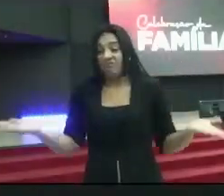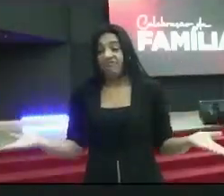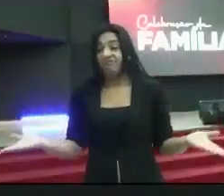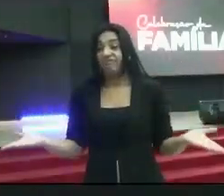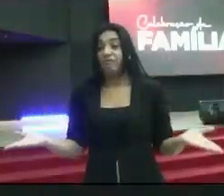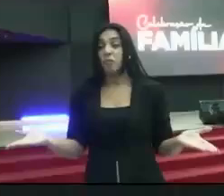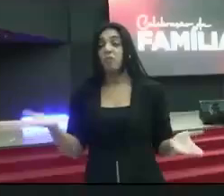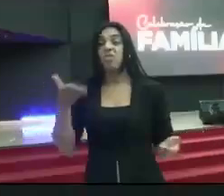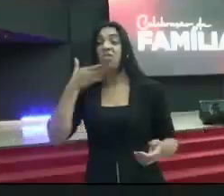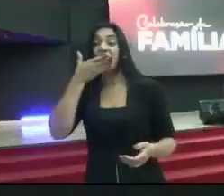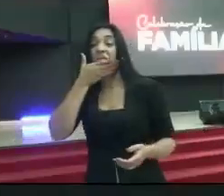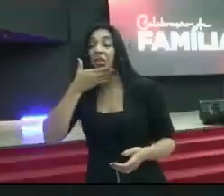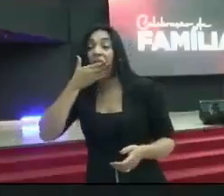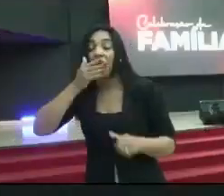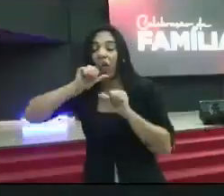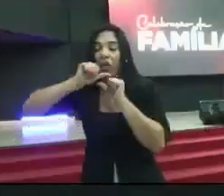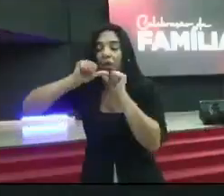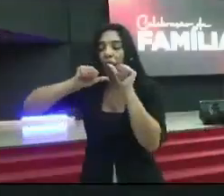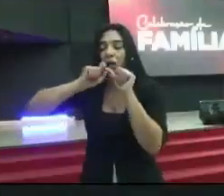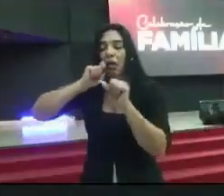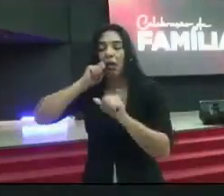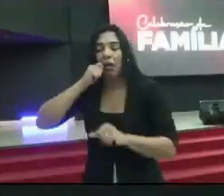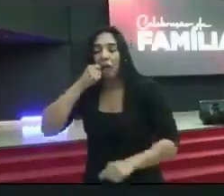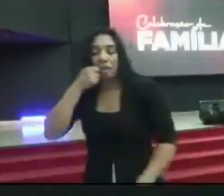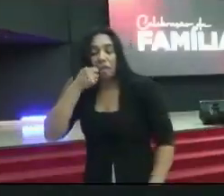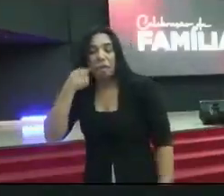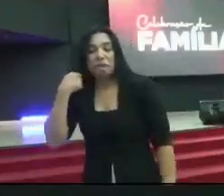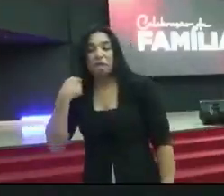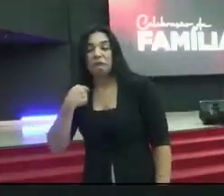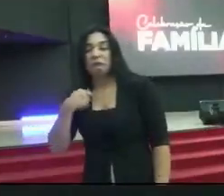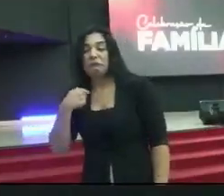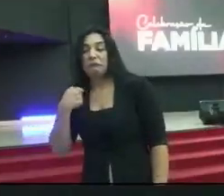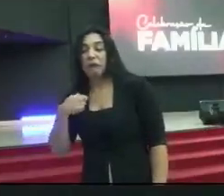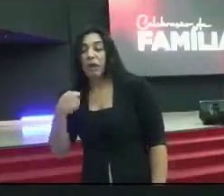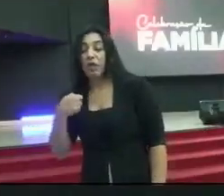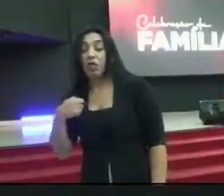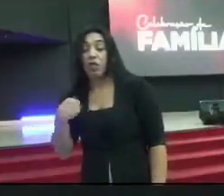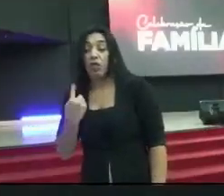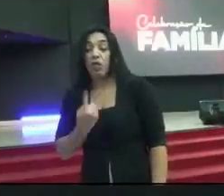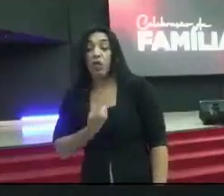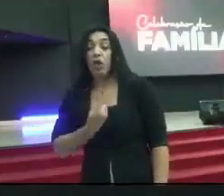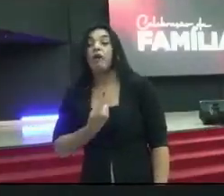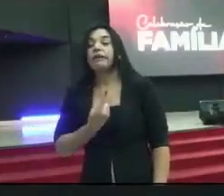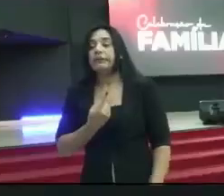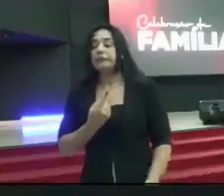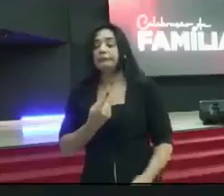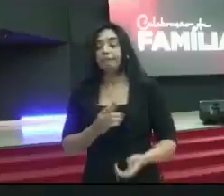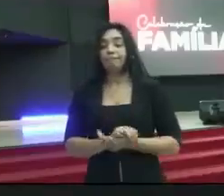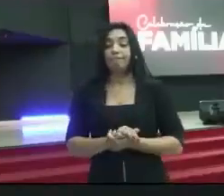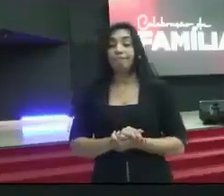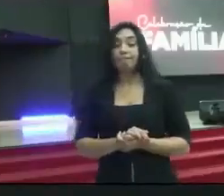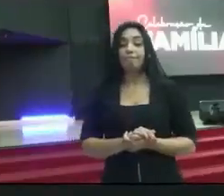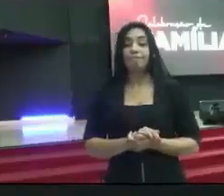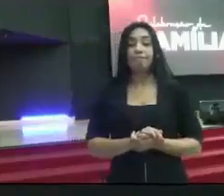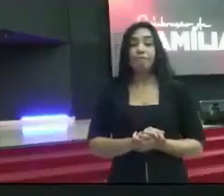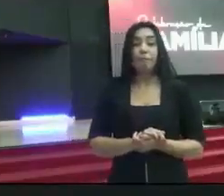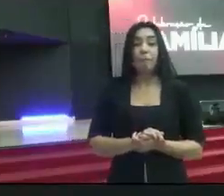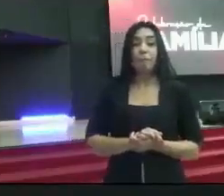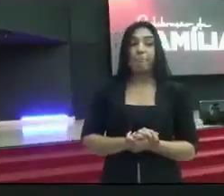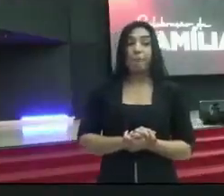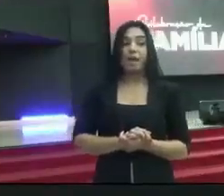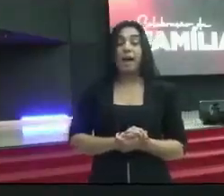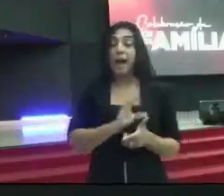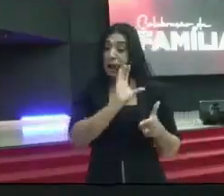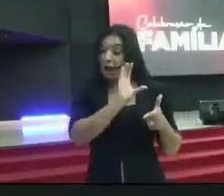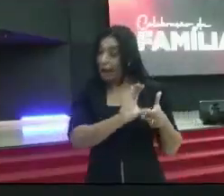quando o doce se transforma em amargo, quando nós permitimos que